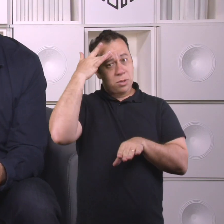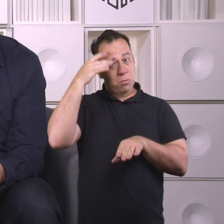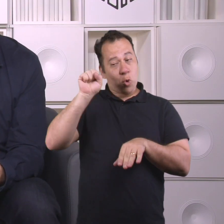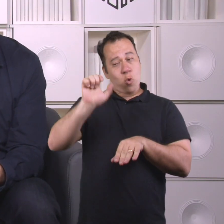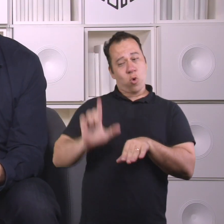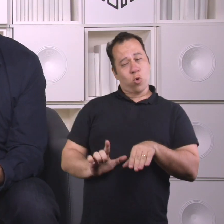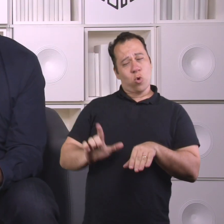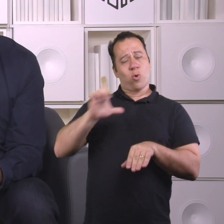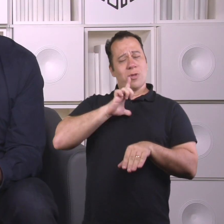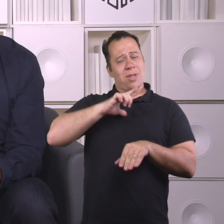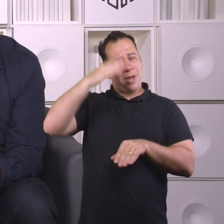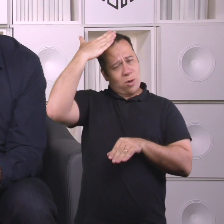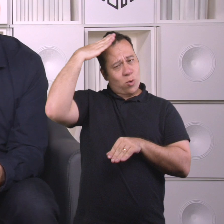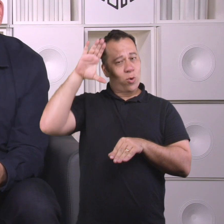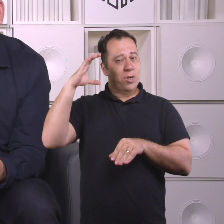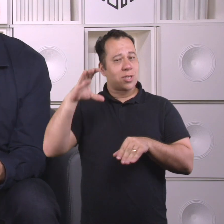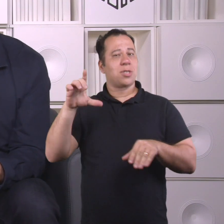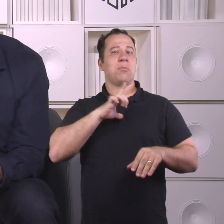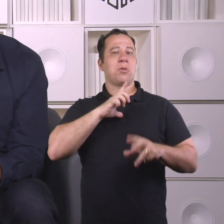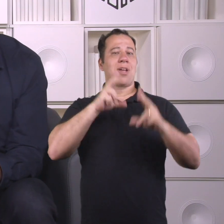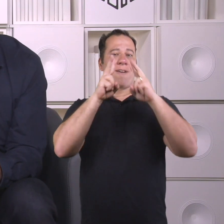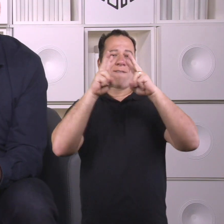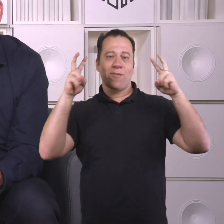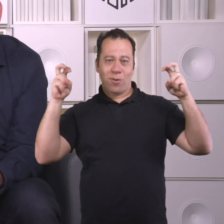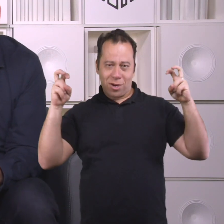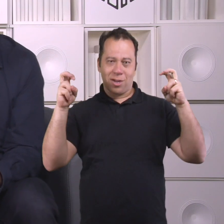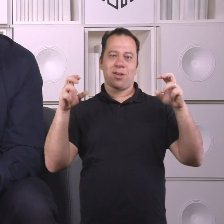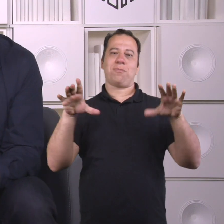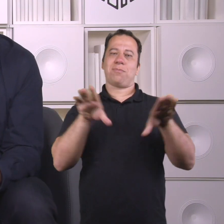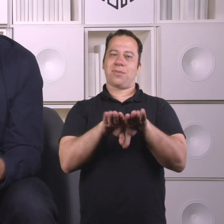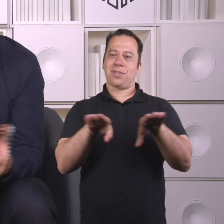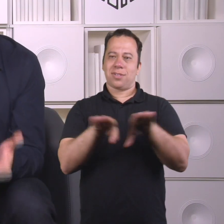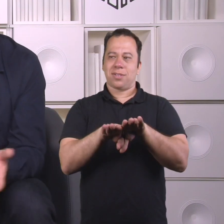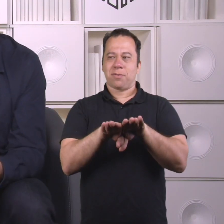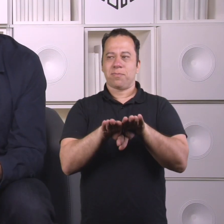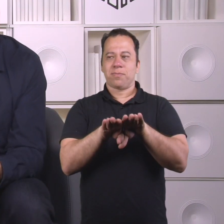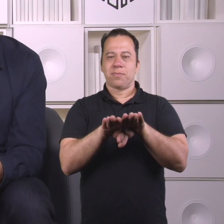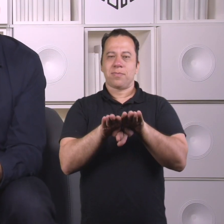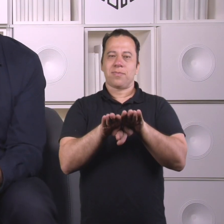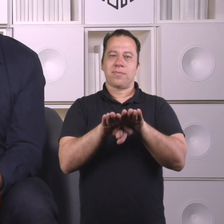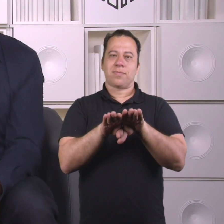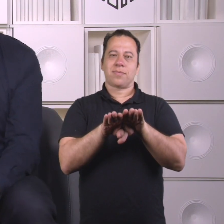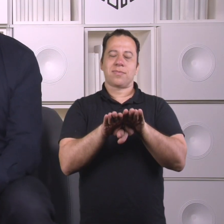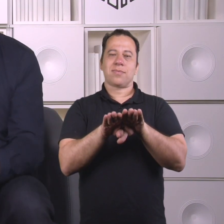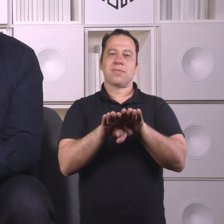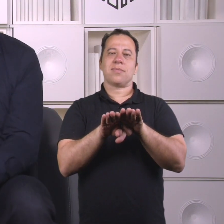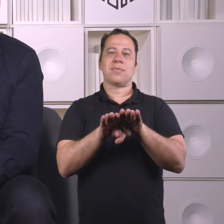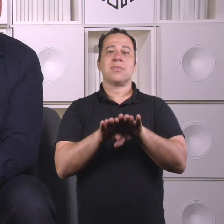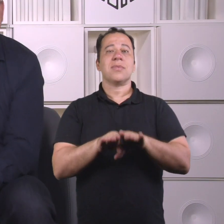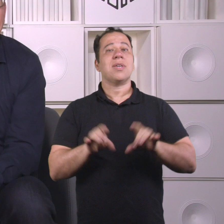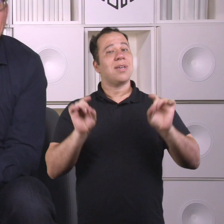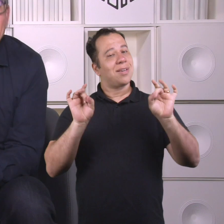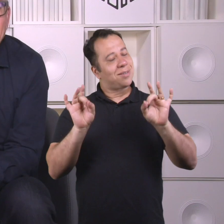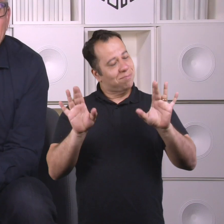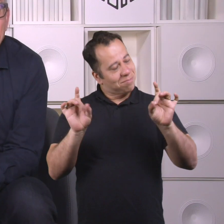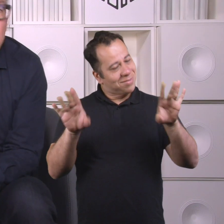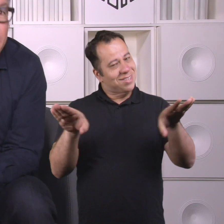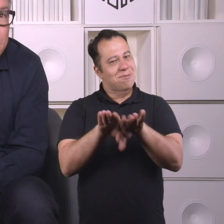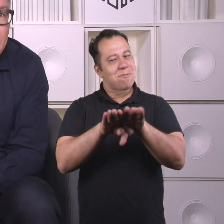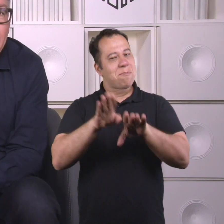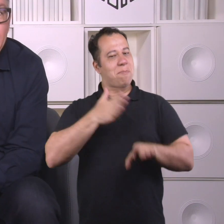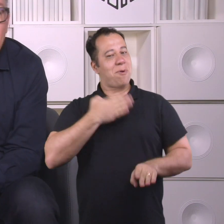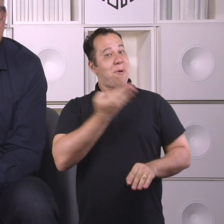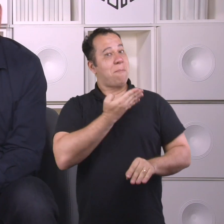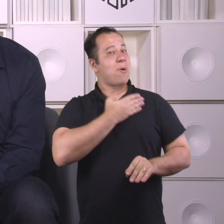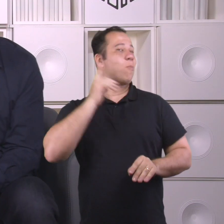em Curitiba, Florianópolis, no sul do nosso país. E também para os mineiros, os meus